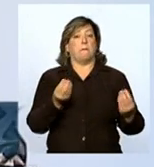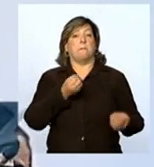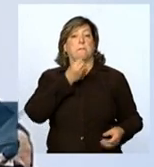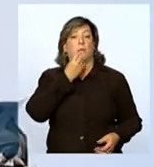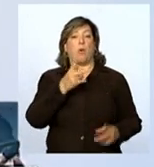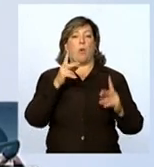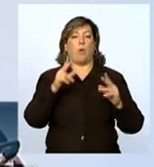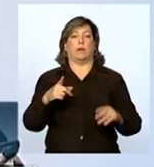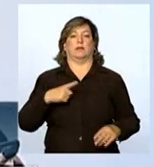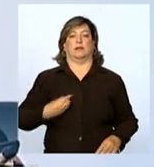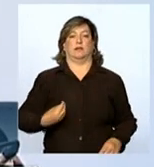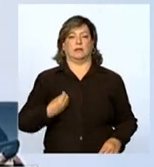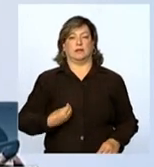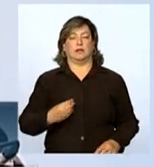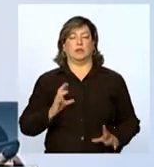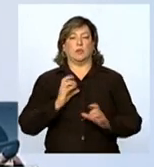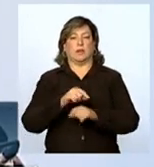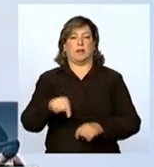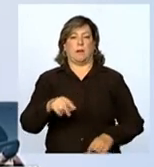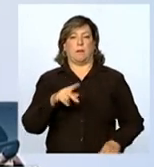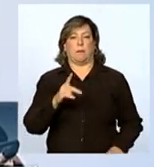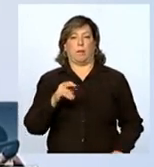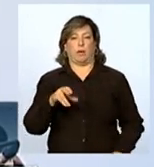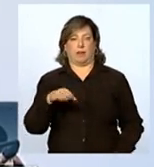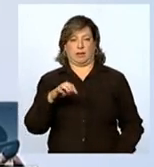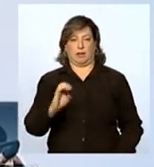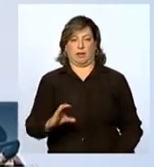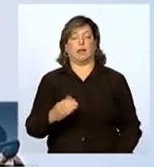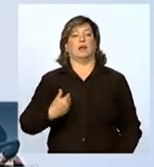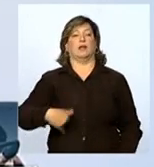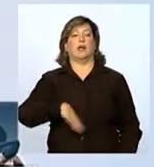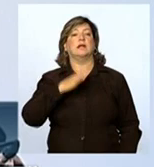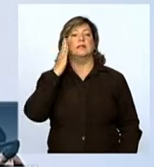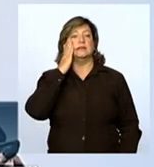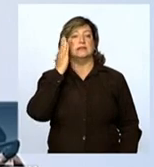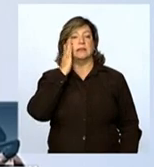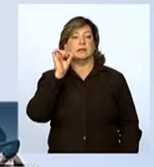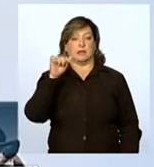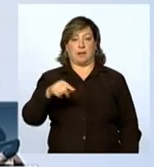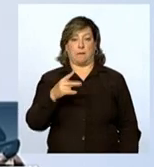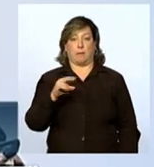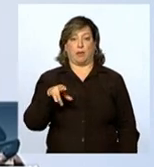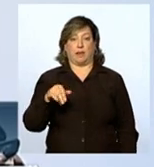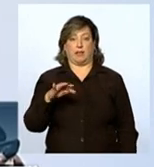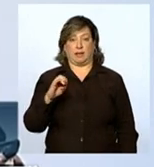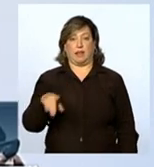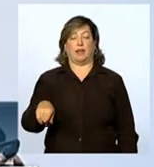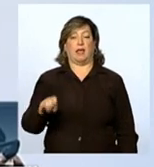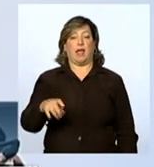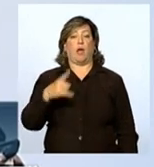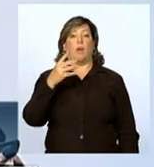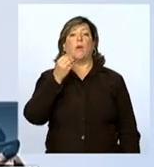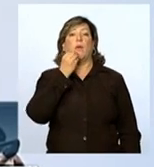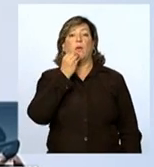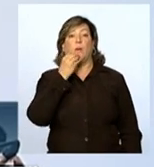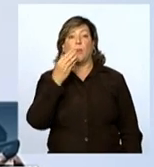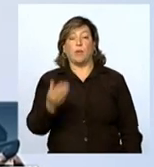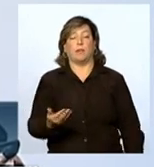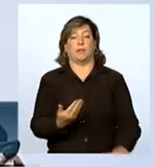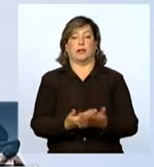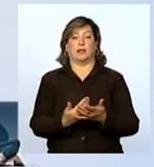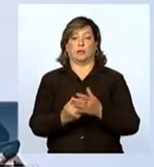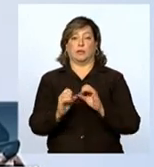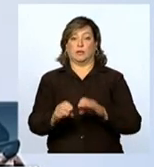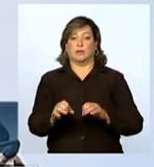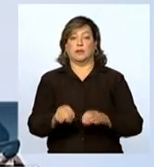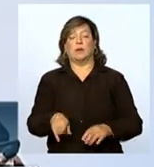ocorrendo no âmbito do Pronatec. E nós sabemos que o Pronatec, na verdade, é uma oportunidade educacional